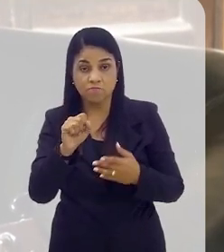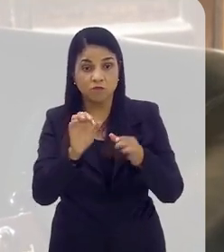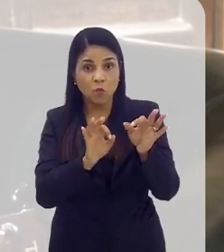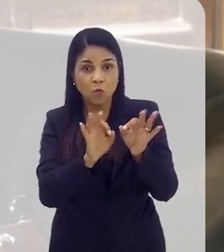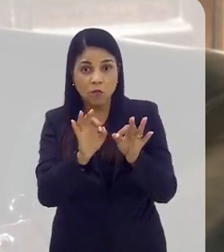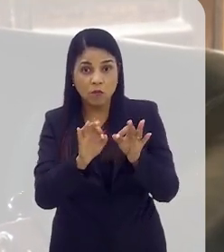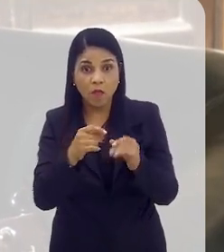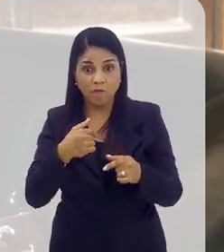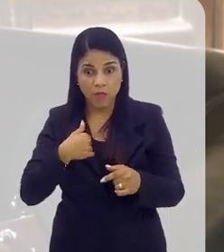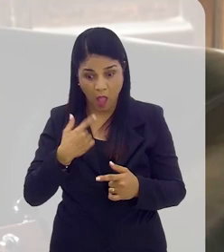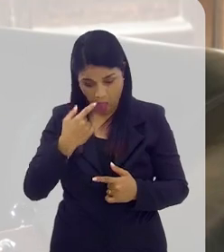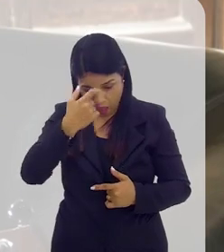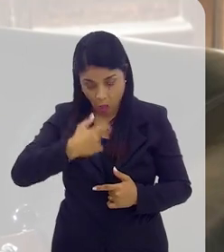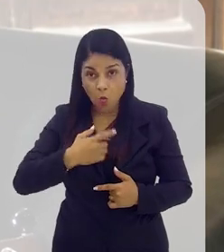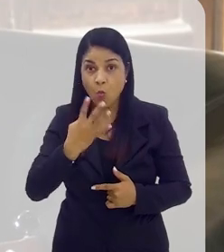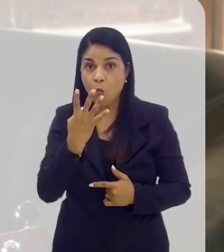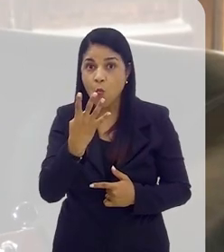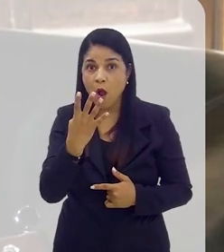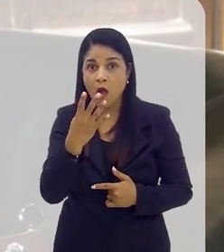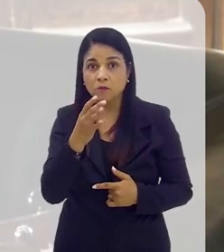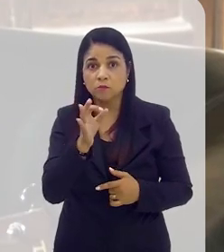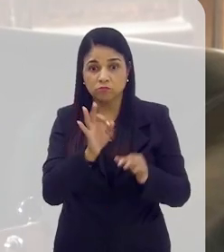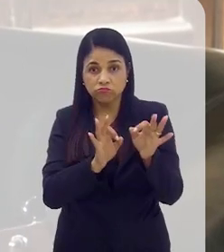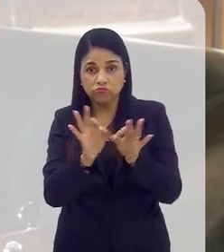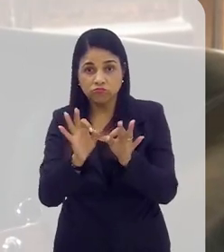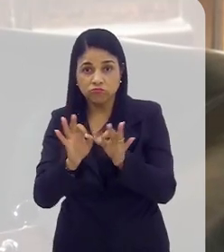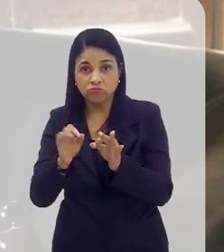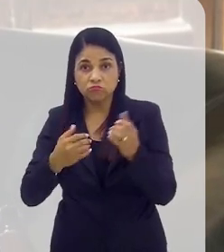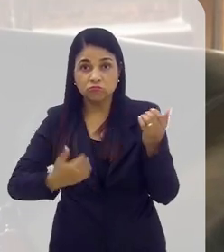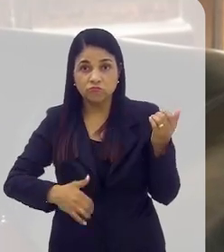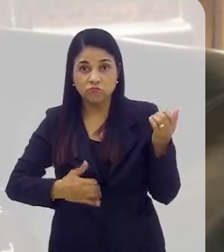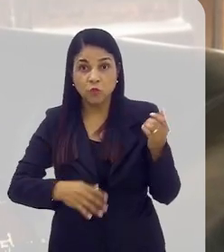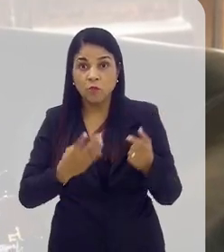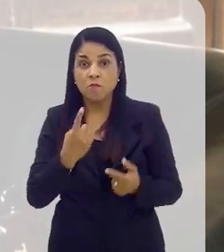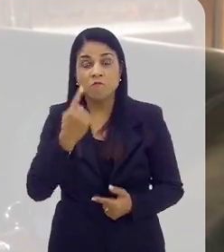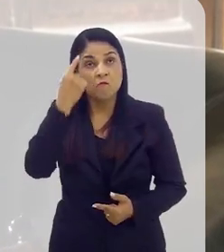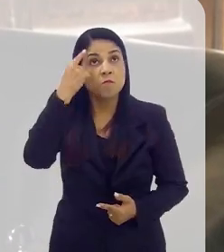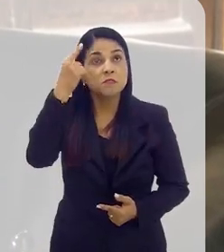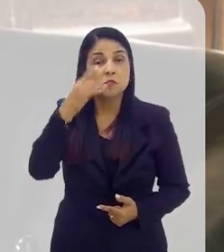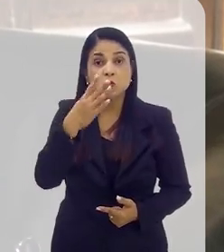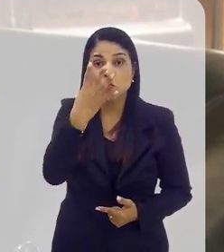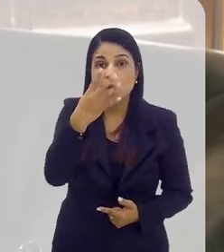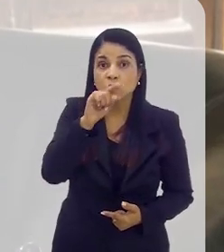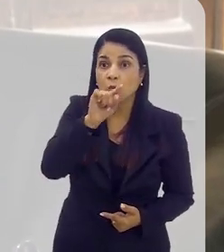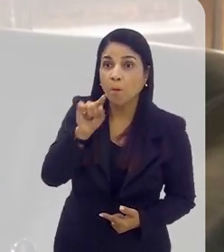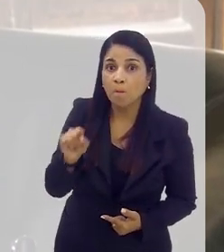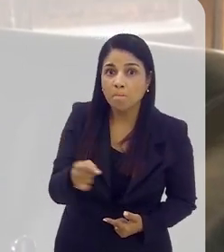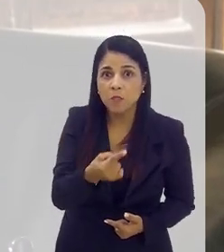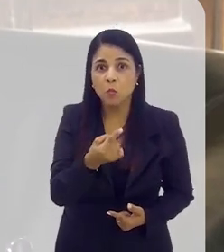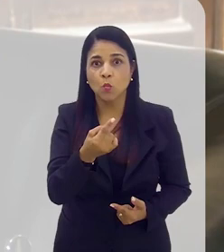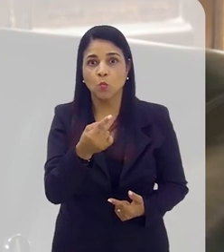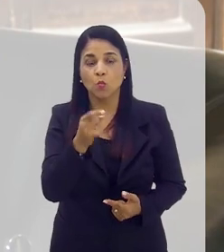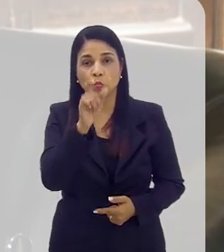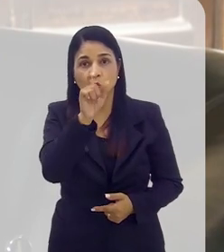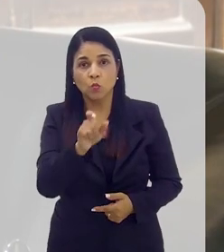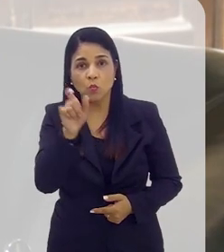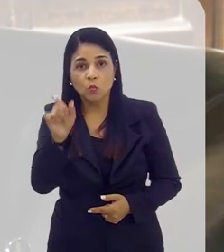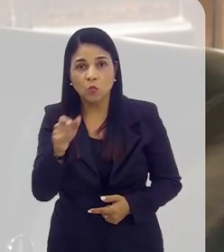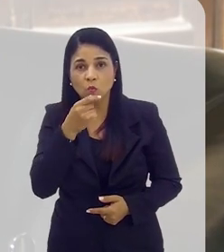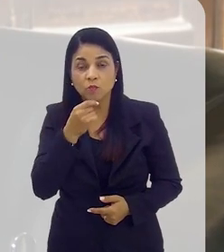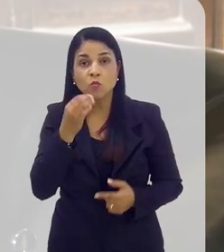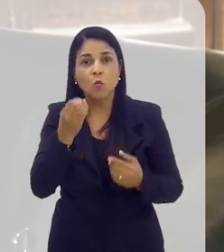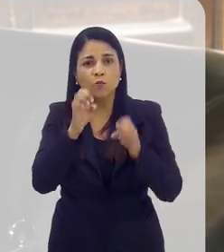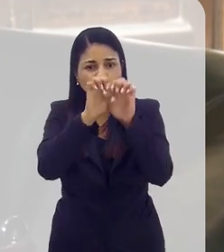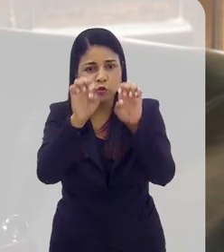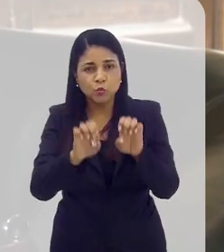em posto, né, em ordem, e eu fico imaginando se, às vezes, para eu ordenar 4 músicos é difícil, imagina 4 mil, né?